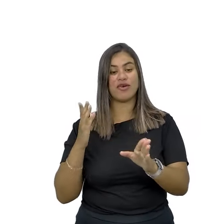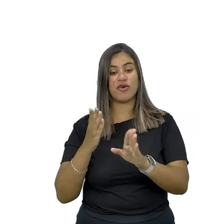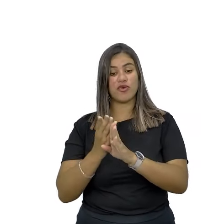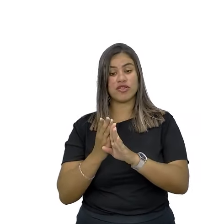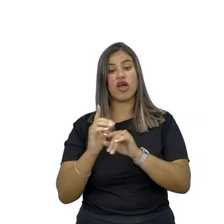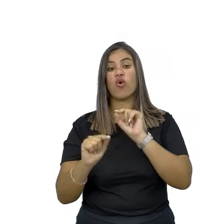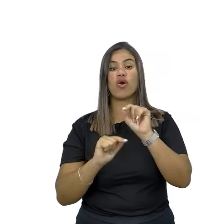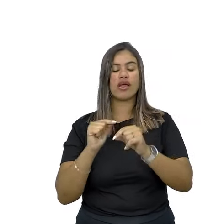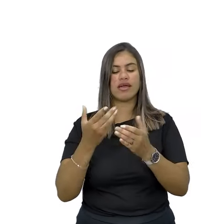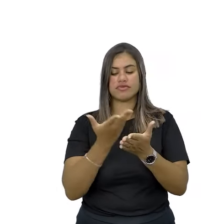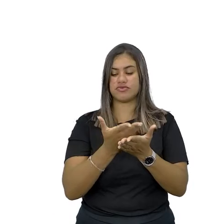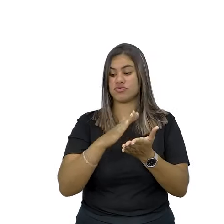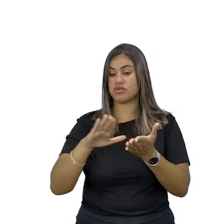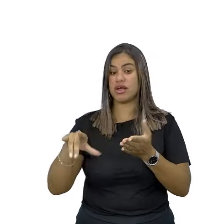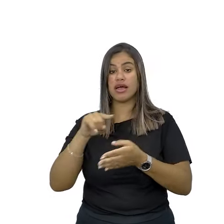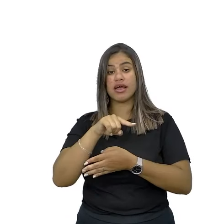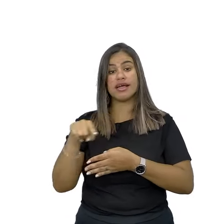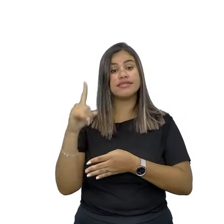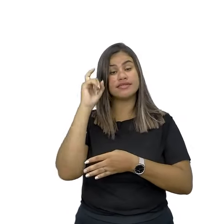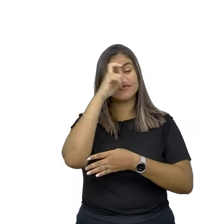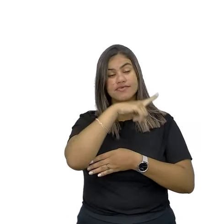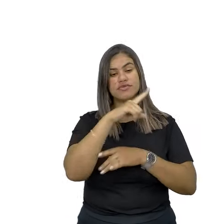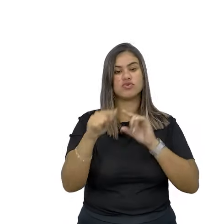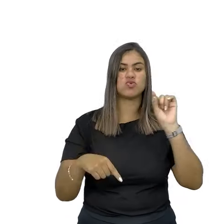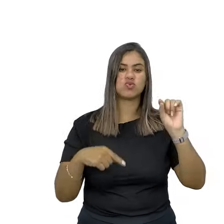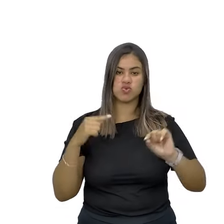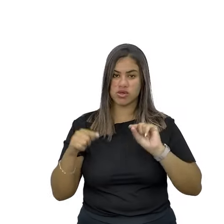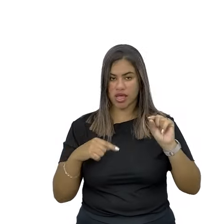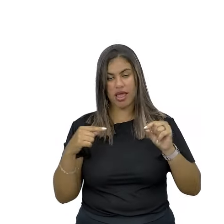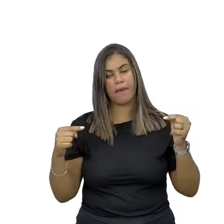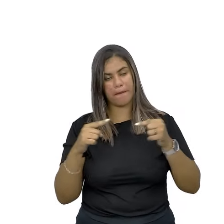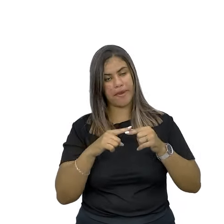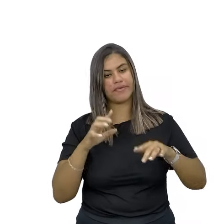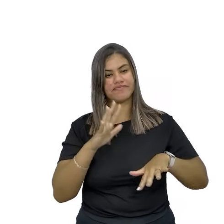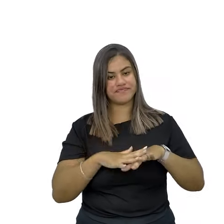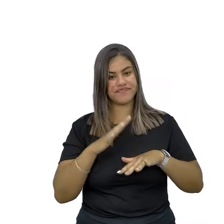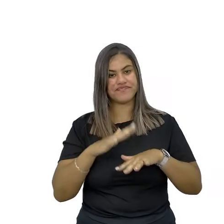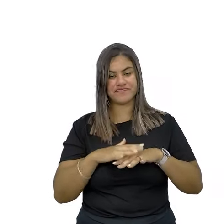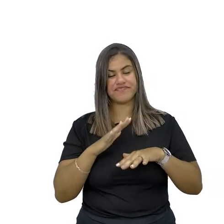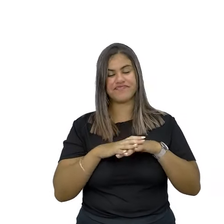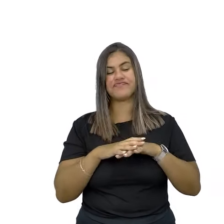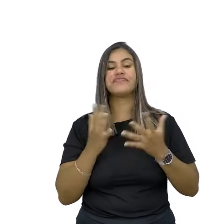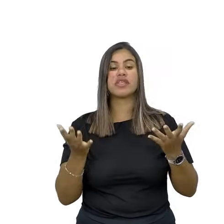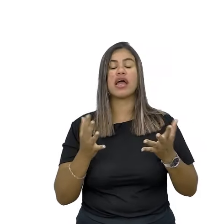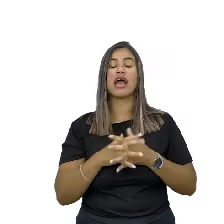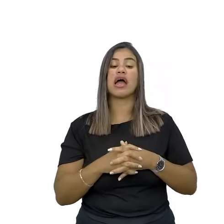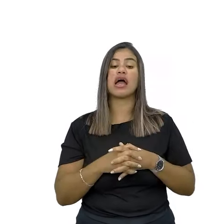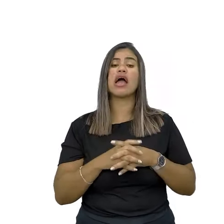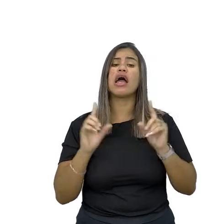de aprendizagem de conhecimento matemático, que é a gente